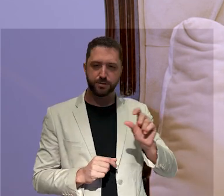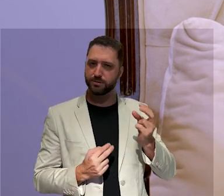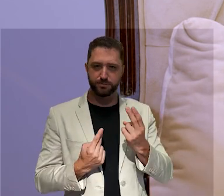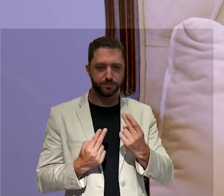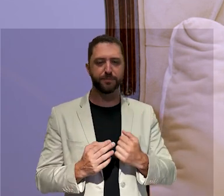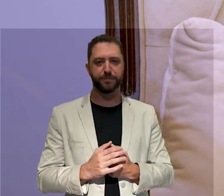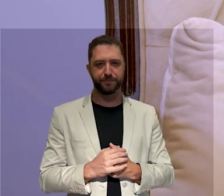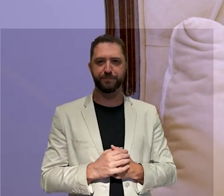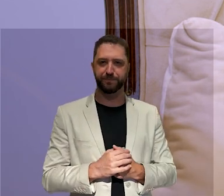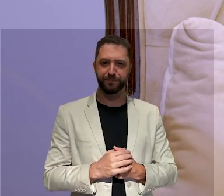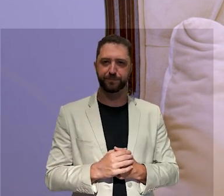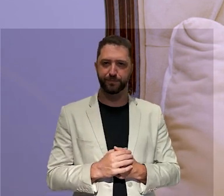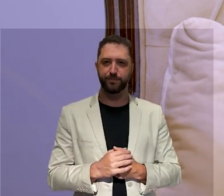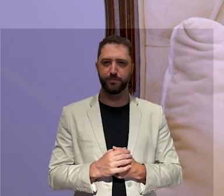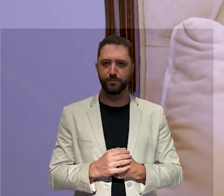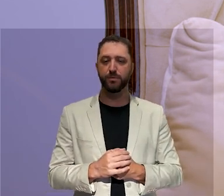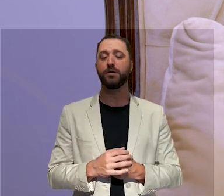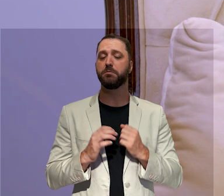Frota.